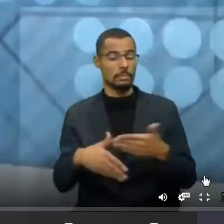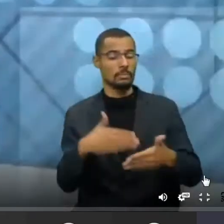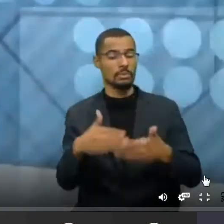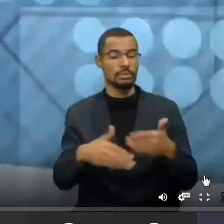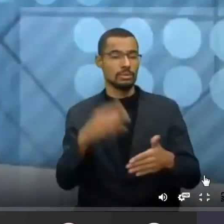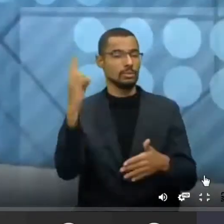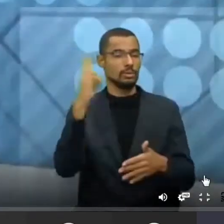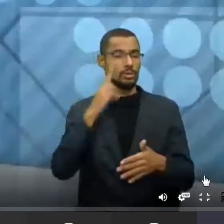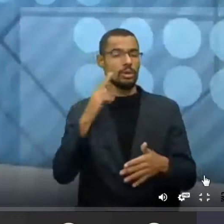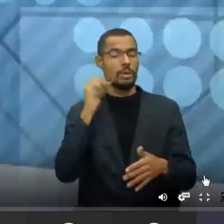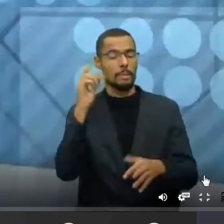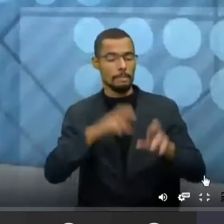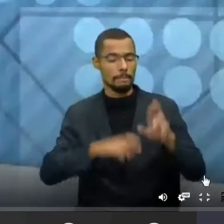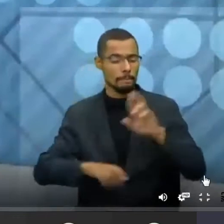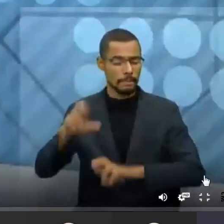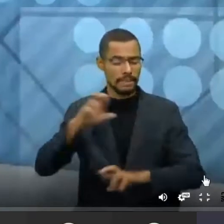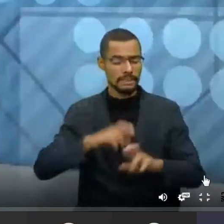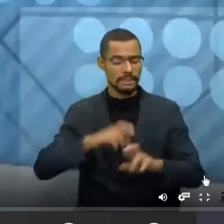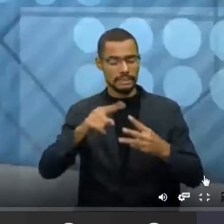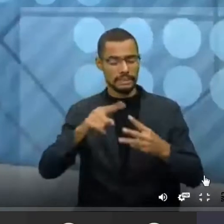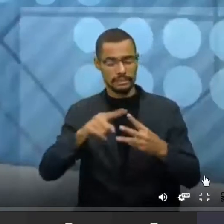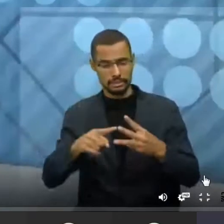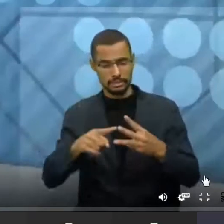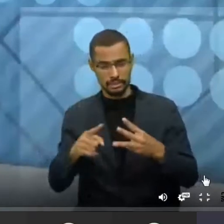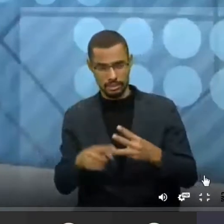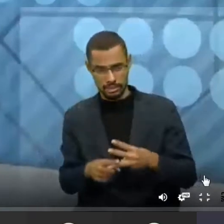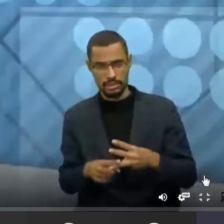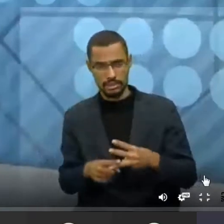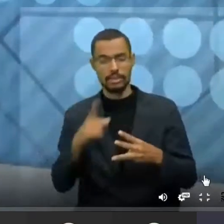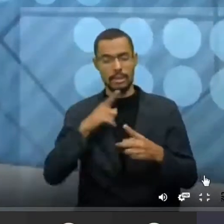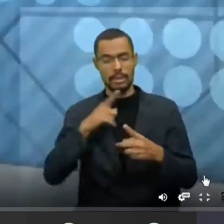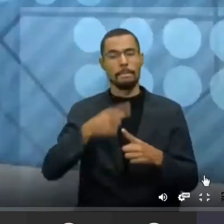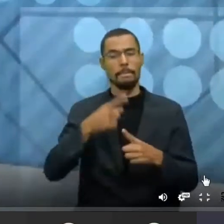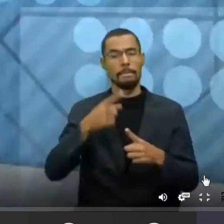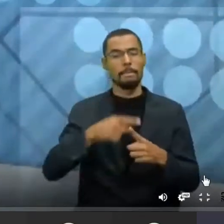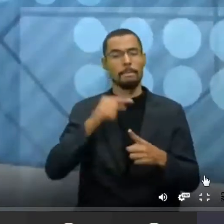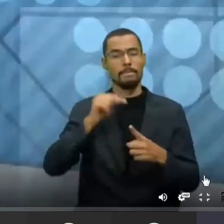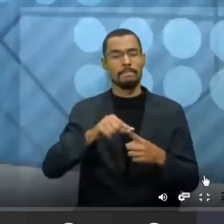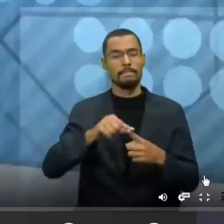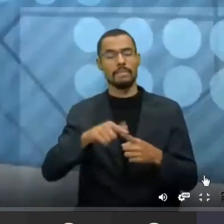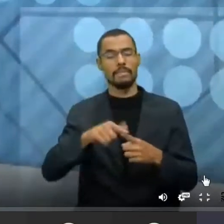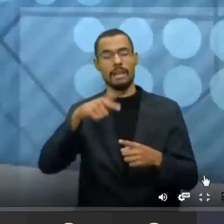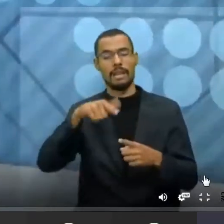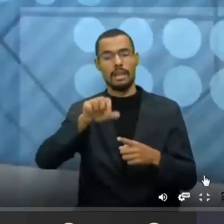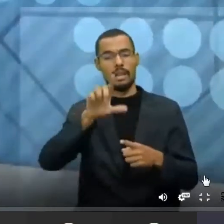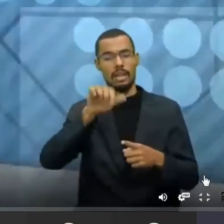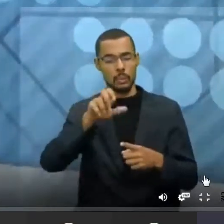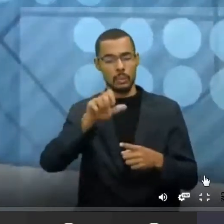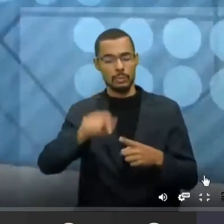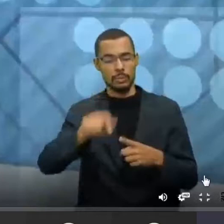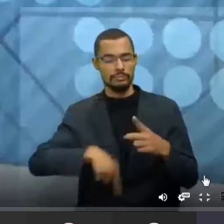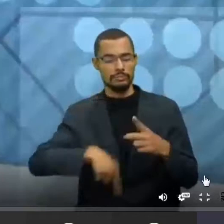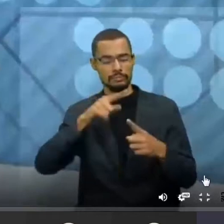procedimentos histológicos a observação de 3 lâminas. Então, a primeira é a lâmina de língua. Na lâmina de língua,